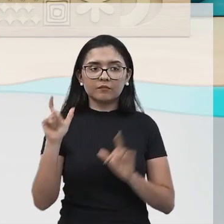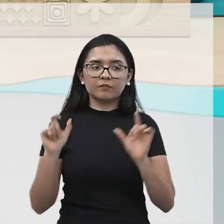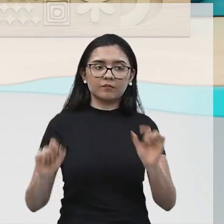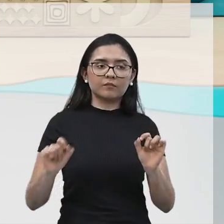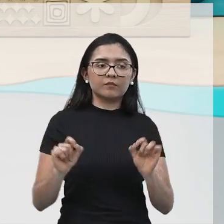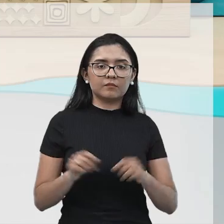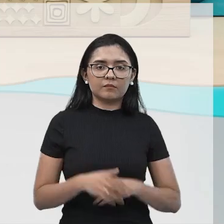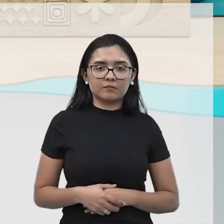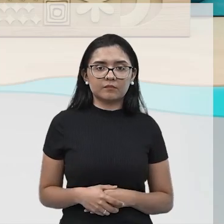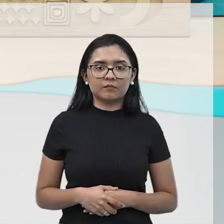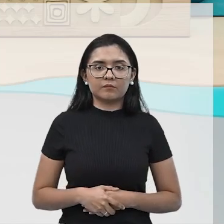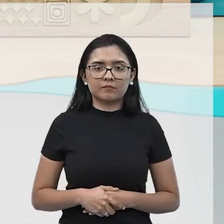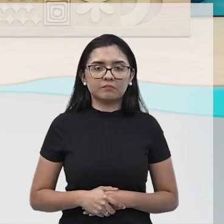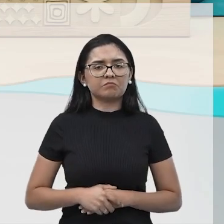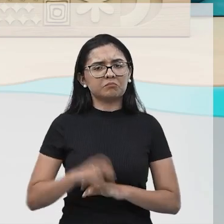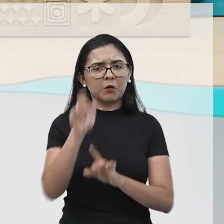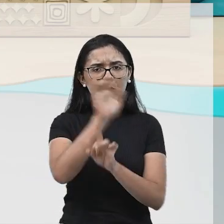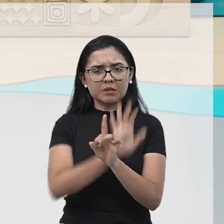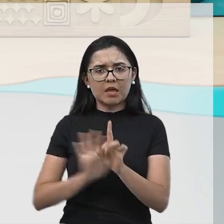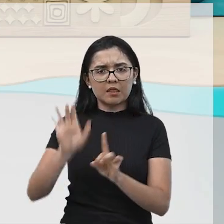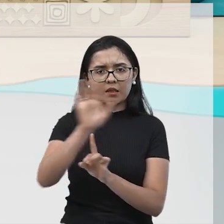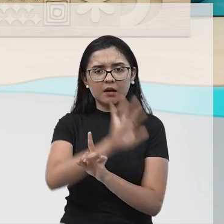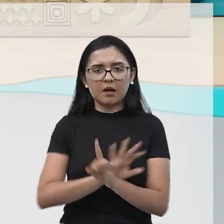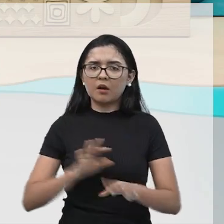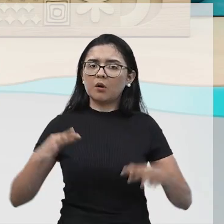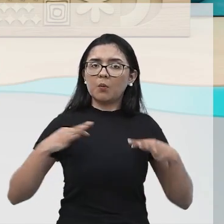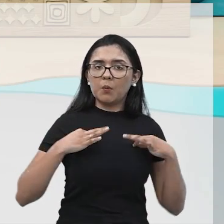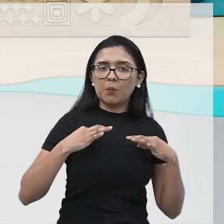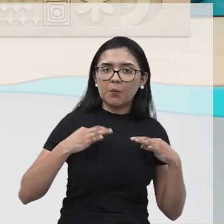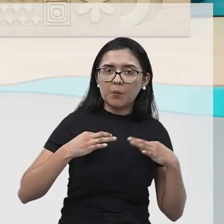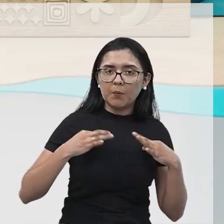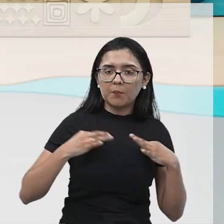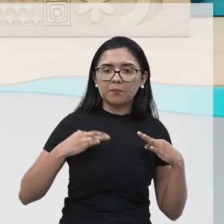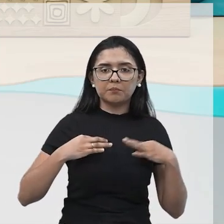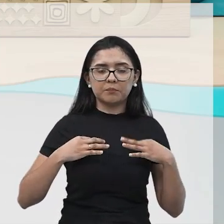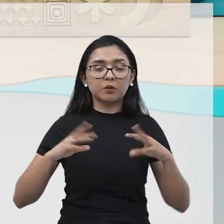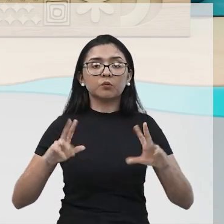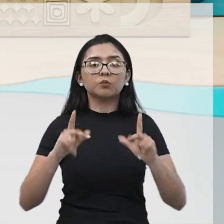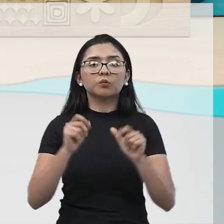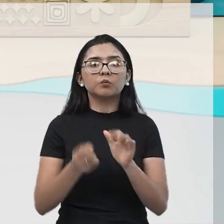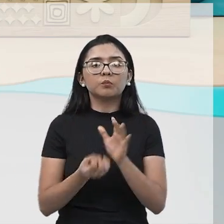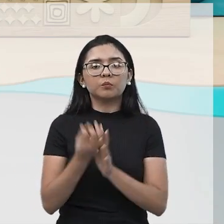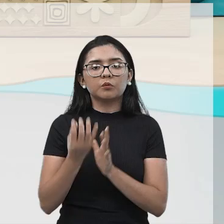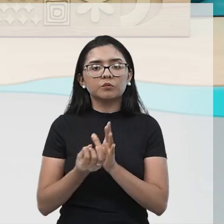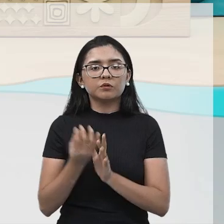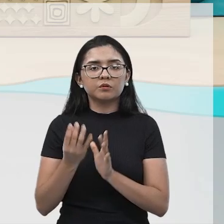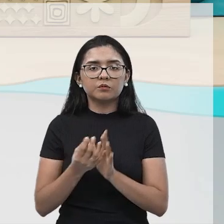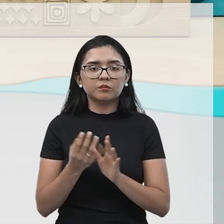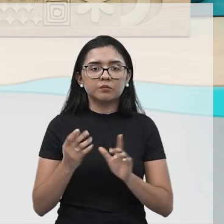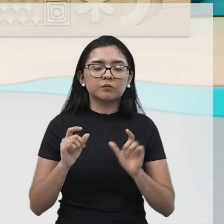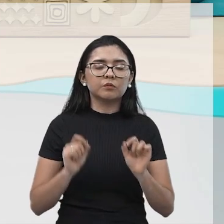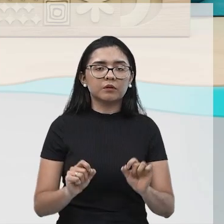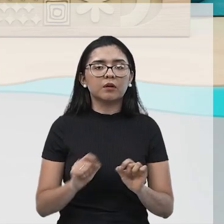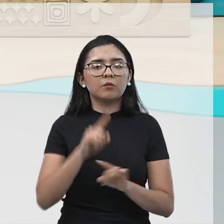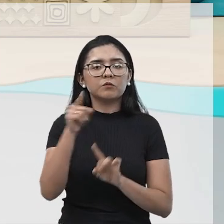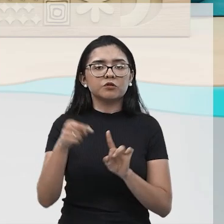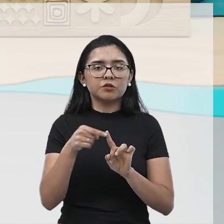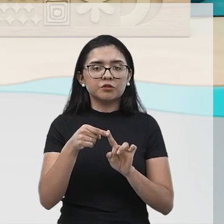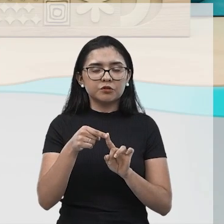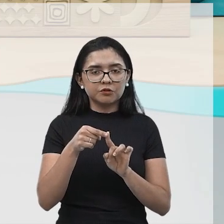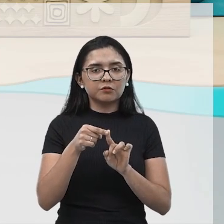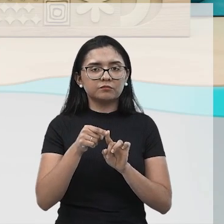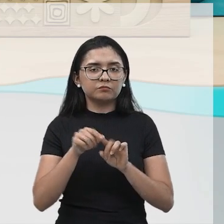aqui, viu só, cenário, figurino, tudo produzido aí para que vocês tenham